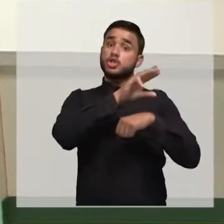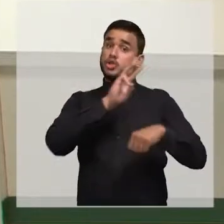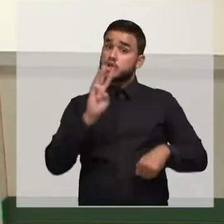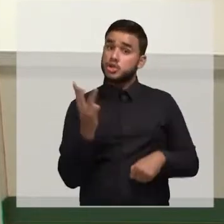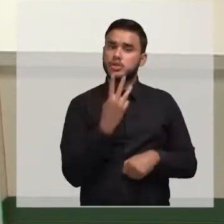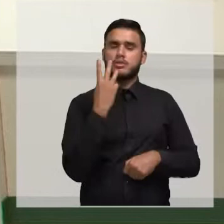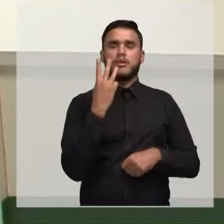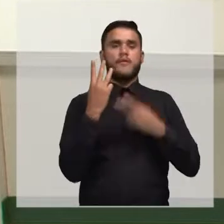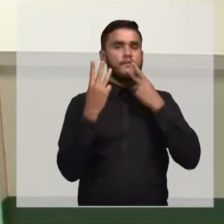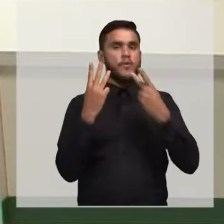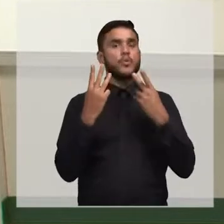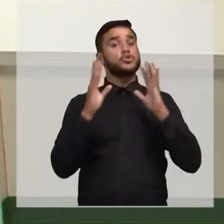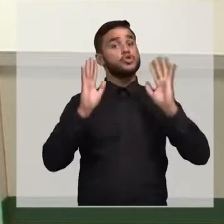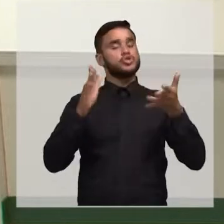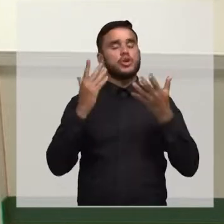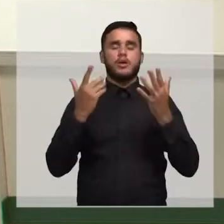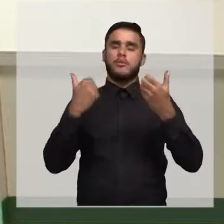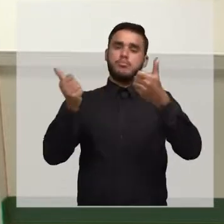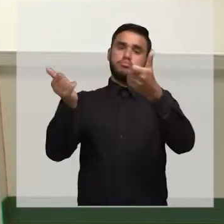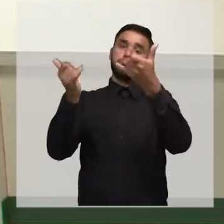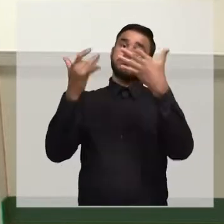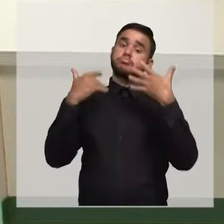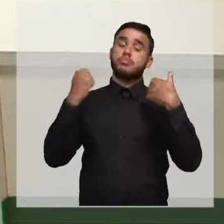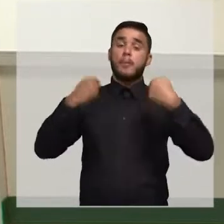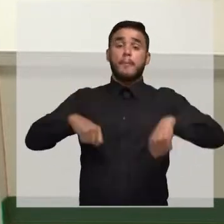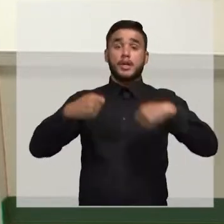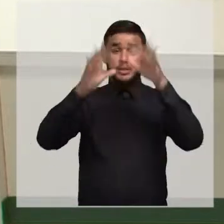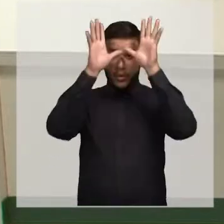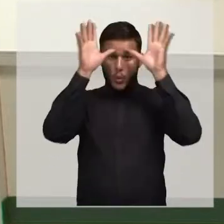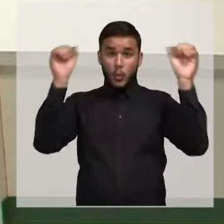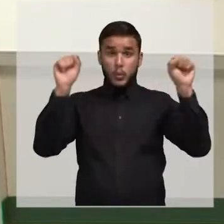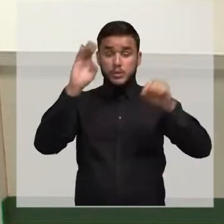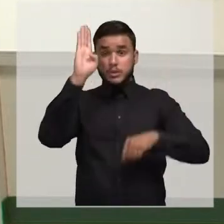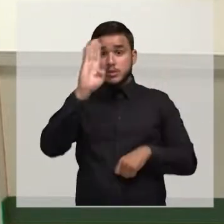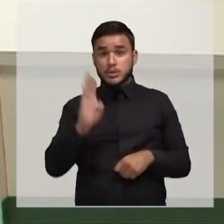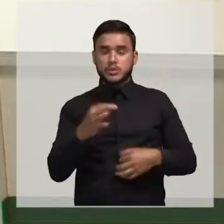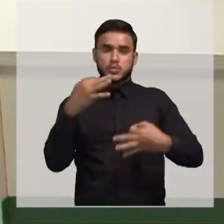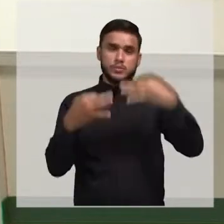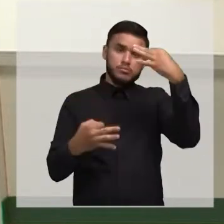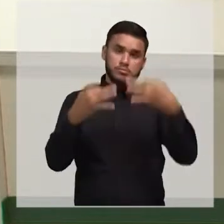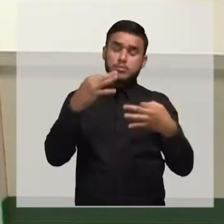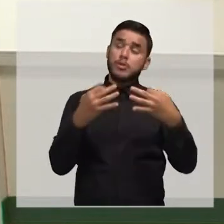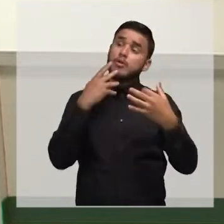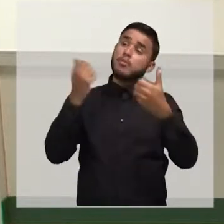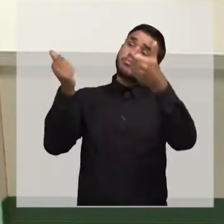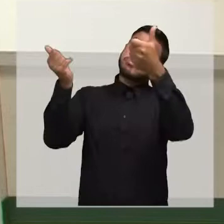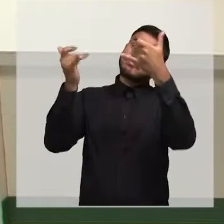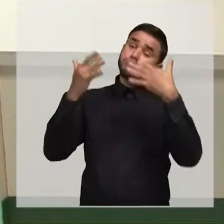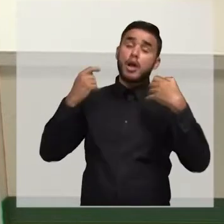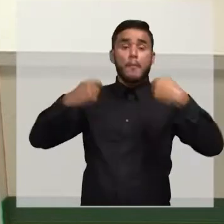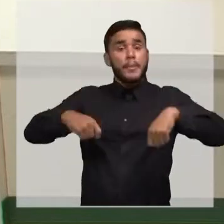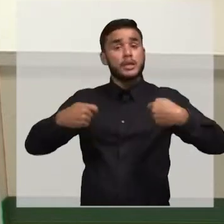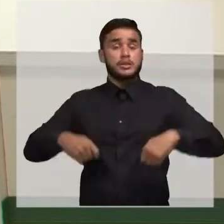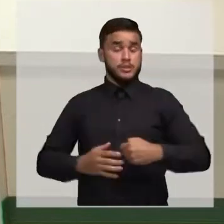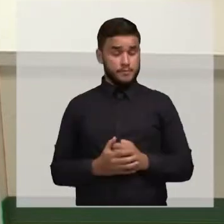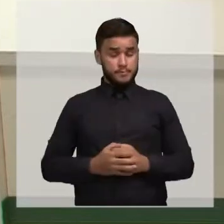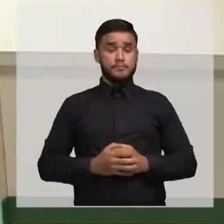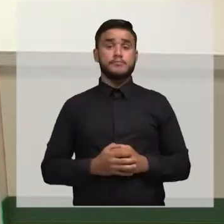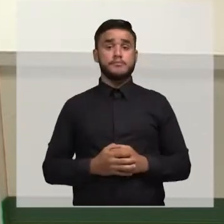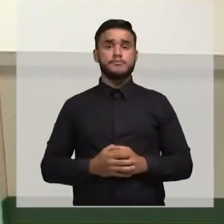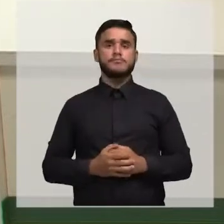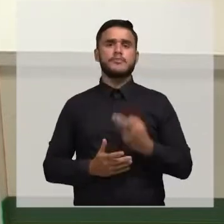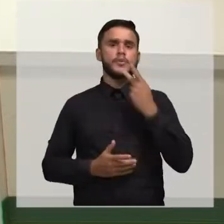depor, ou sei lá, a dar um depoimento, a conversar, ou dizer o que aconteceu, dar um esclarecimento